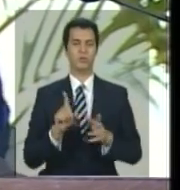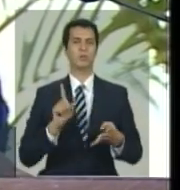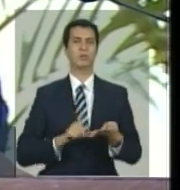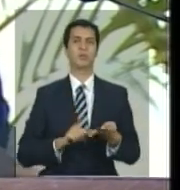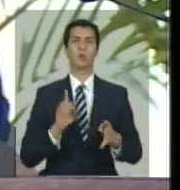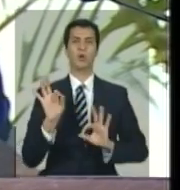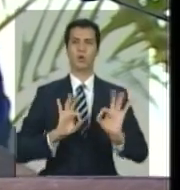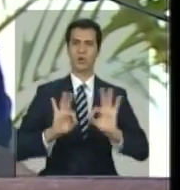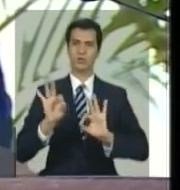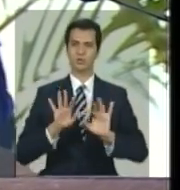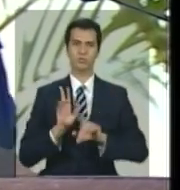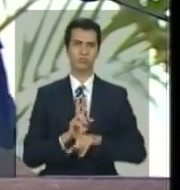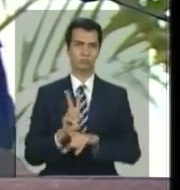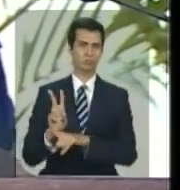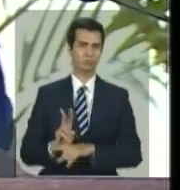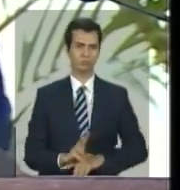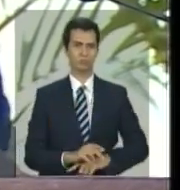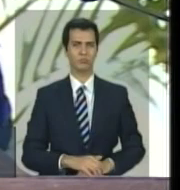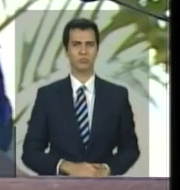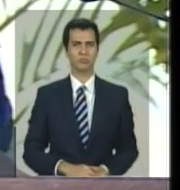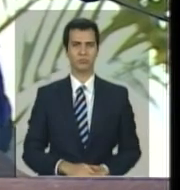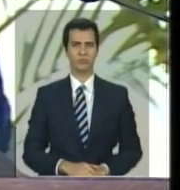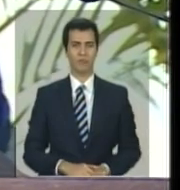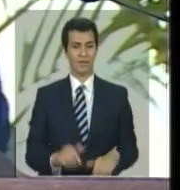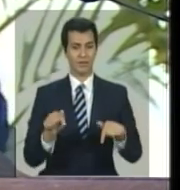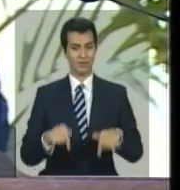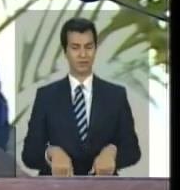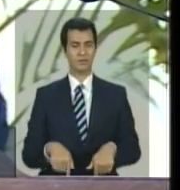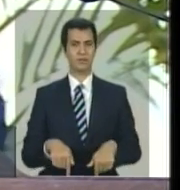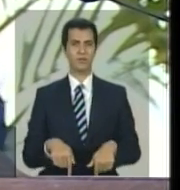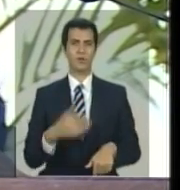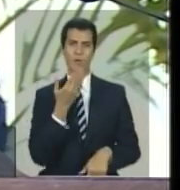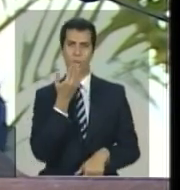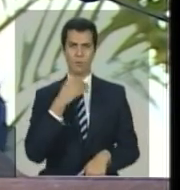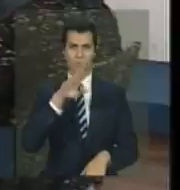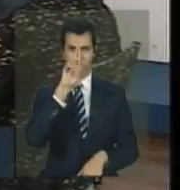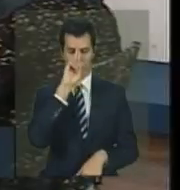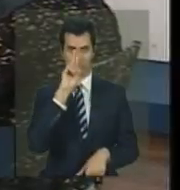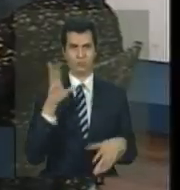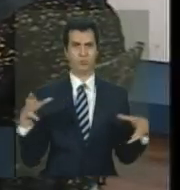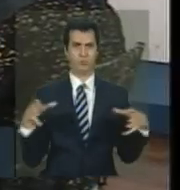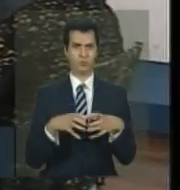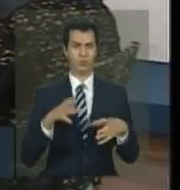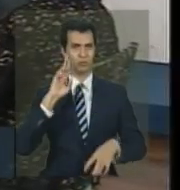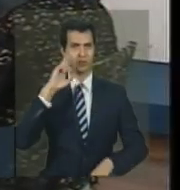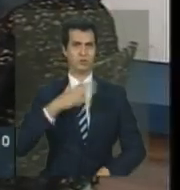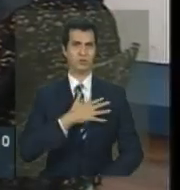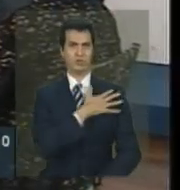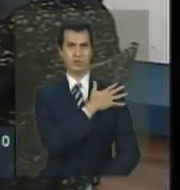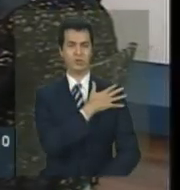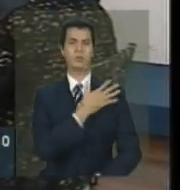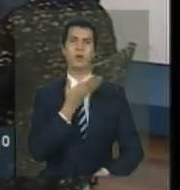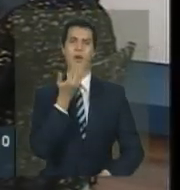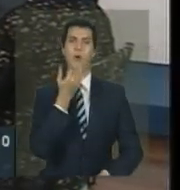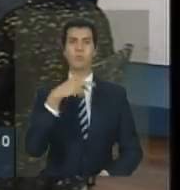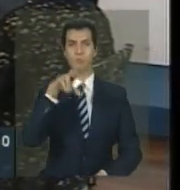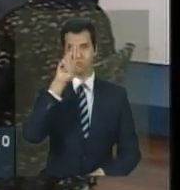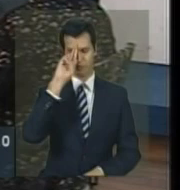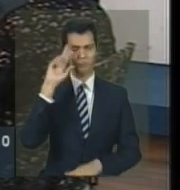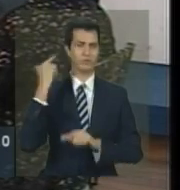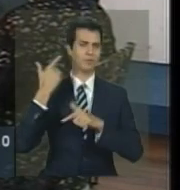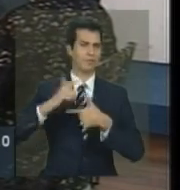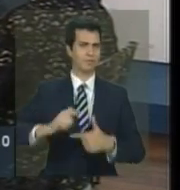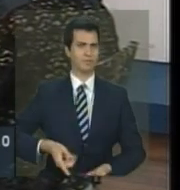ordem. Este tradicional almoço dos oficiais generais com a excelentíssima senhora presidenta da